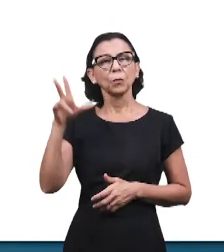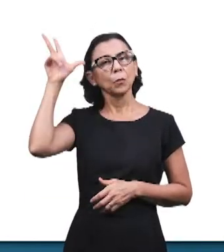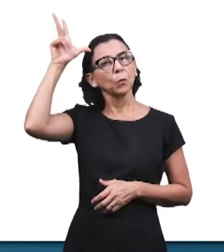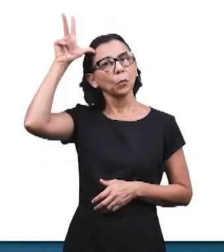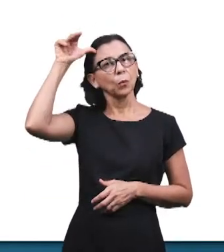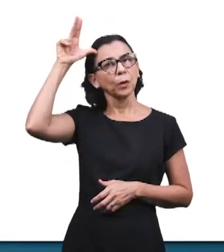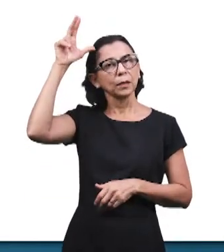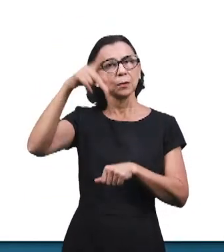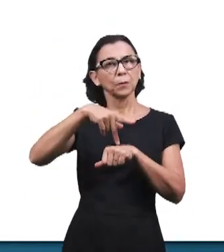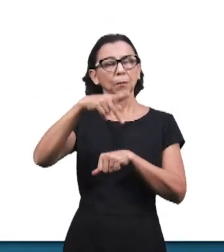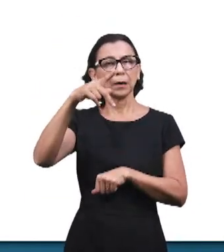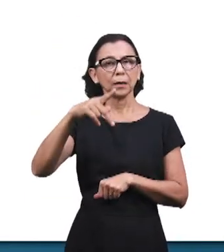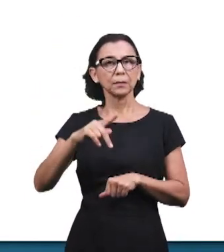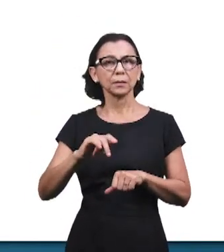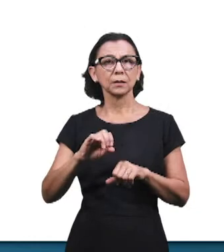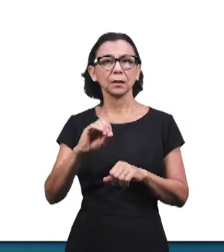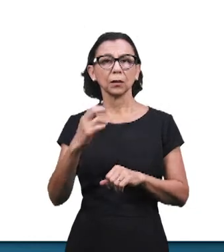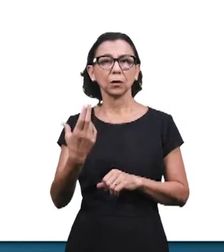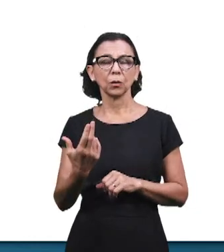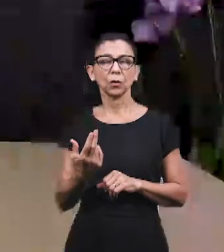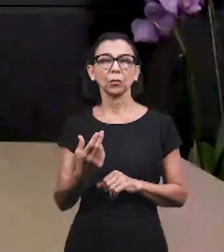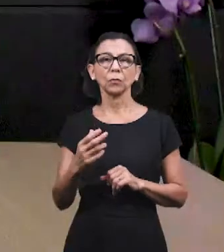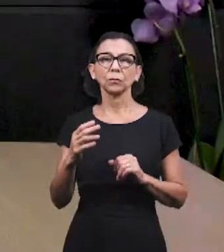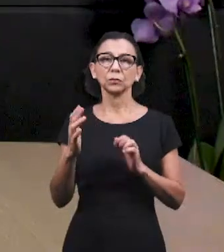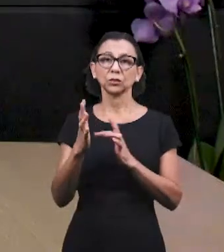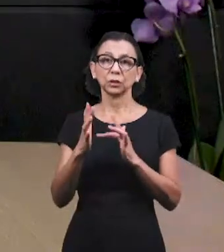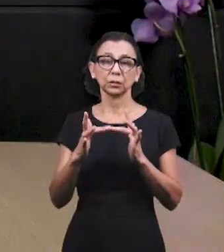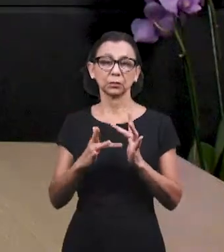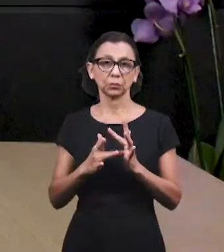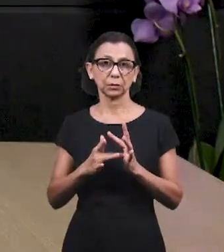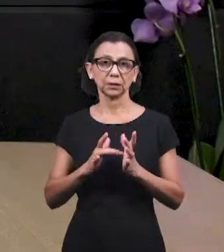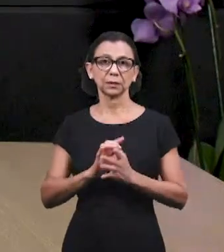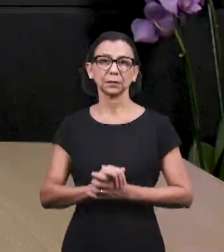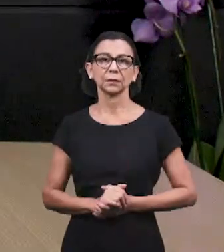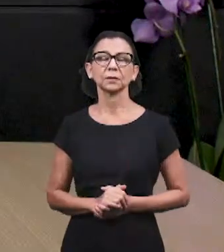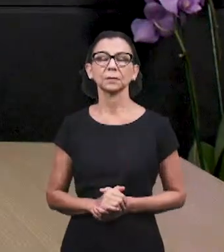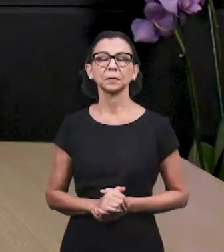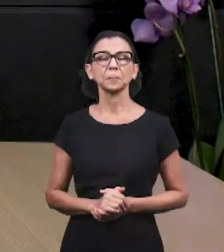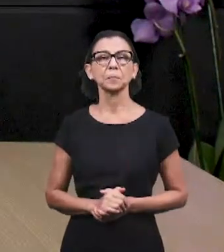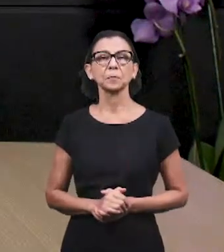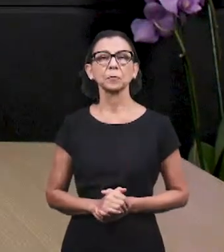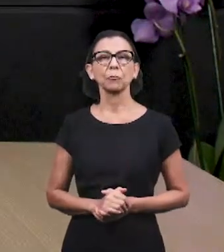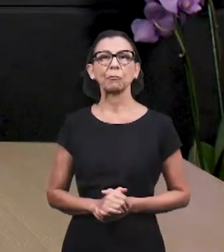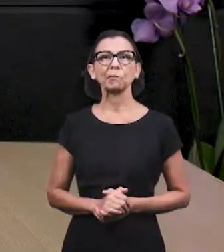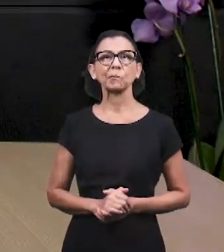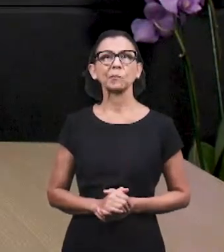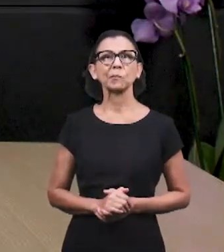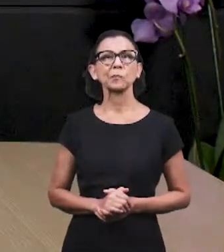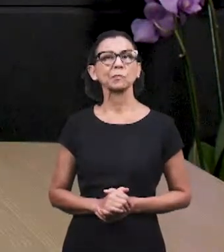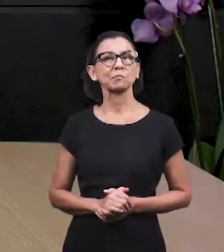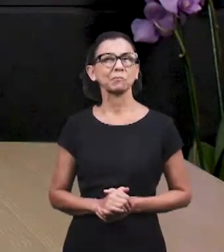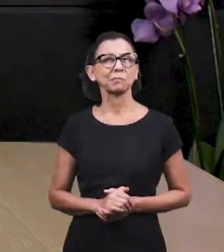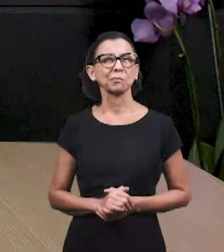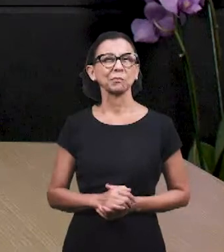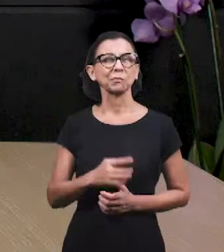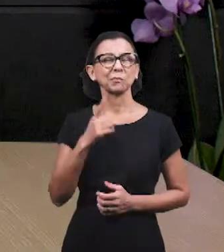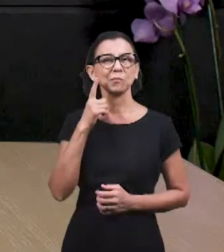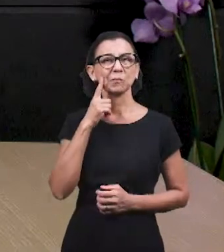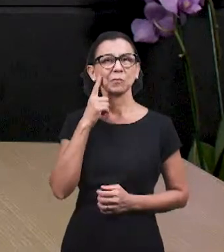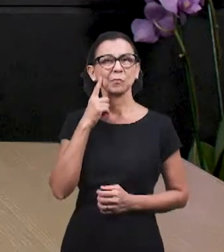E, Jesus. Então quem vai nos dar essa resposta é um grupo agora de três grupos vão nos